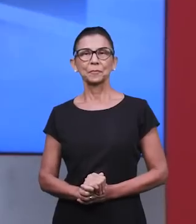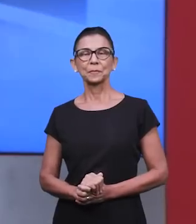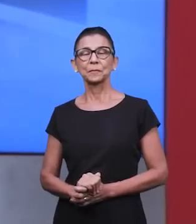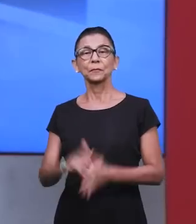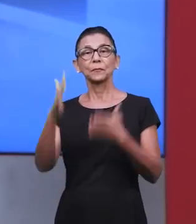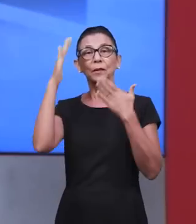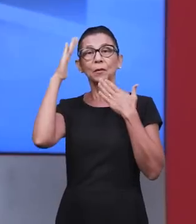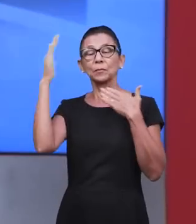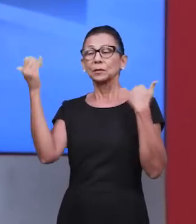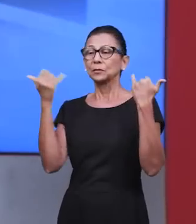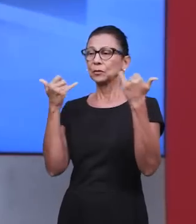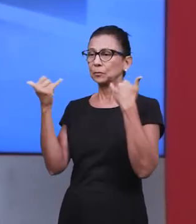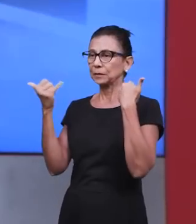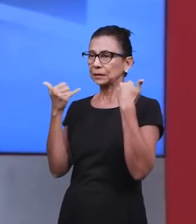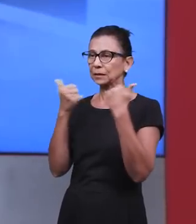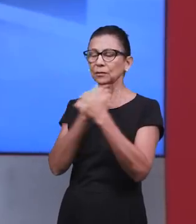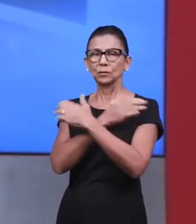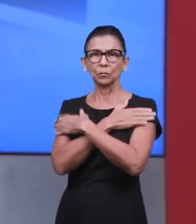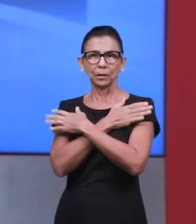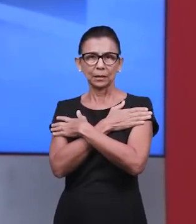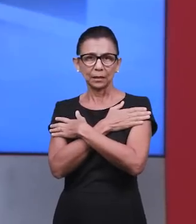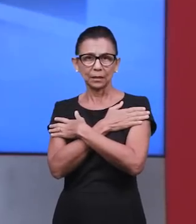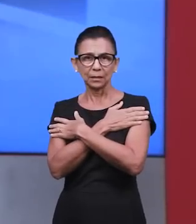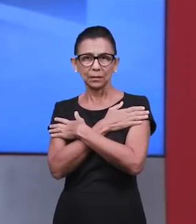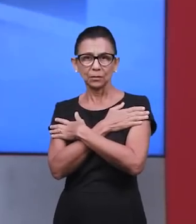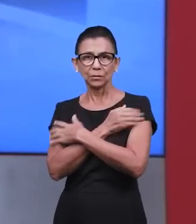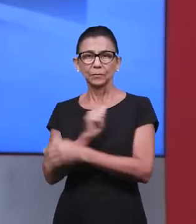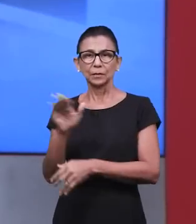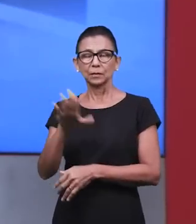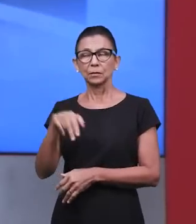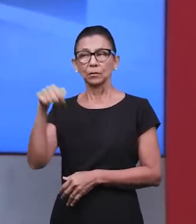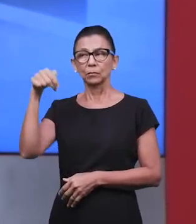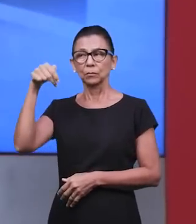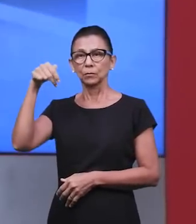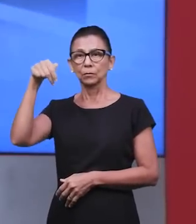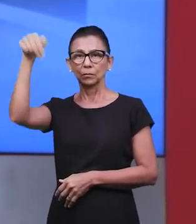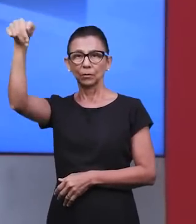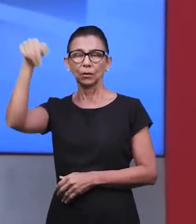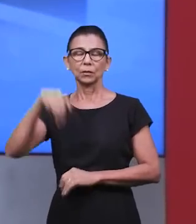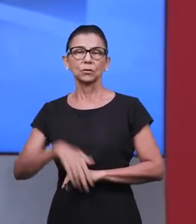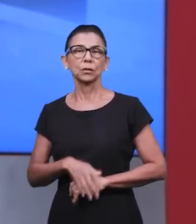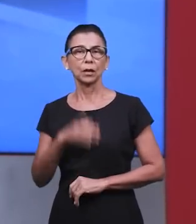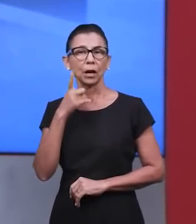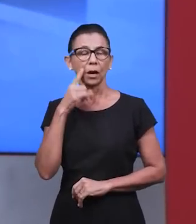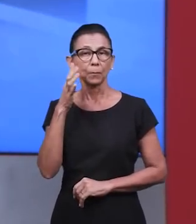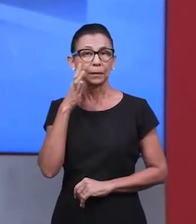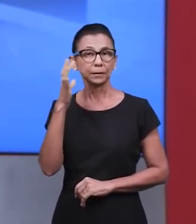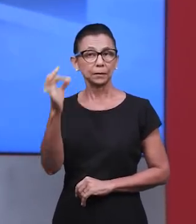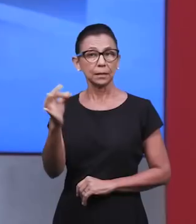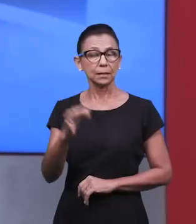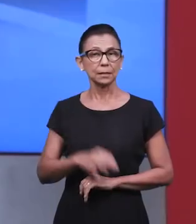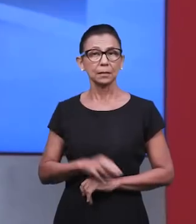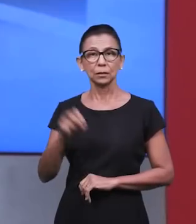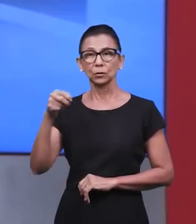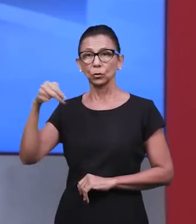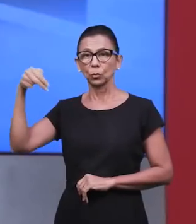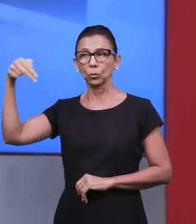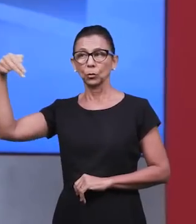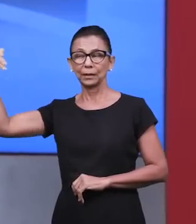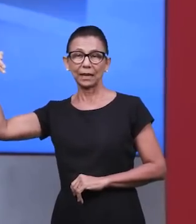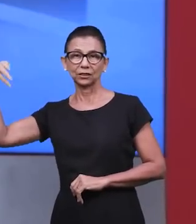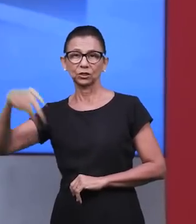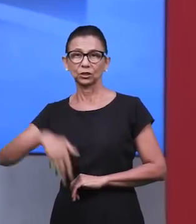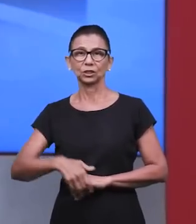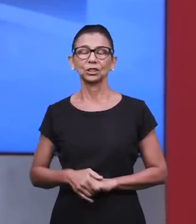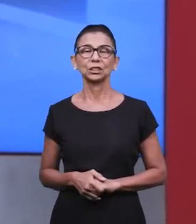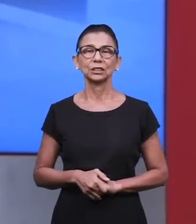Obrigado, irmã Deise, pelas informações. Um abraço aos irmãos da região Norte. E agora nós vamos com as notícias. Atenção para as notícias do